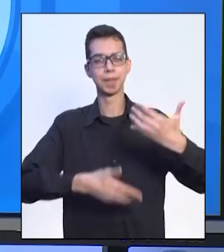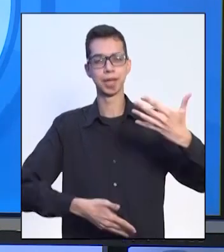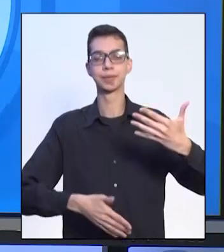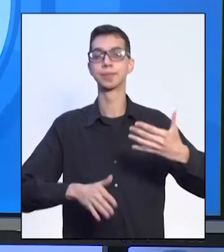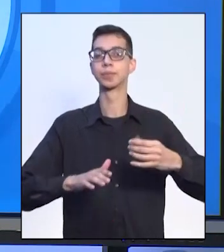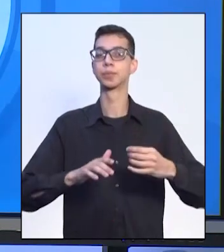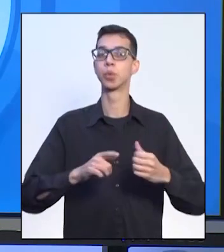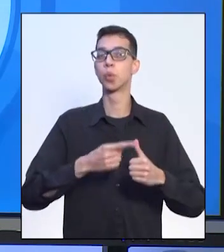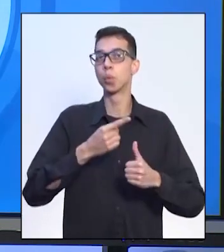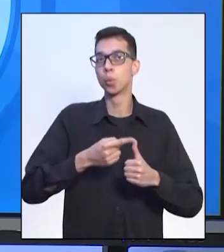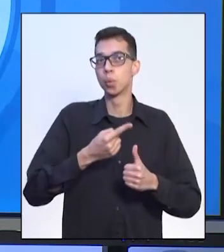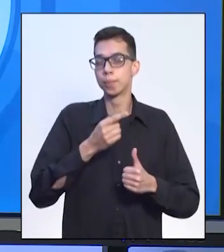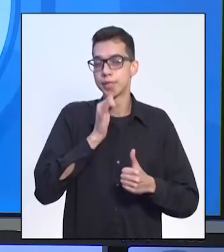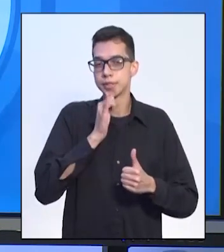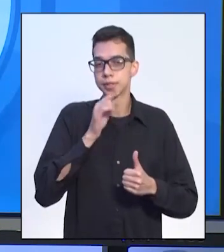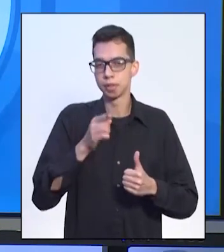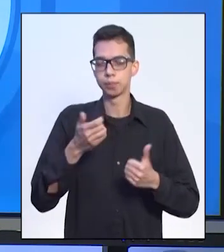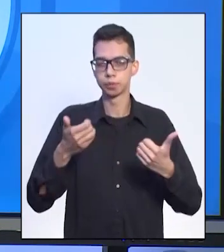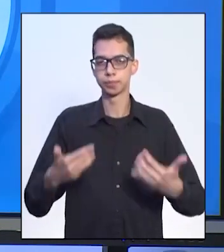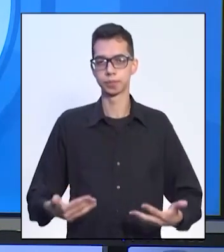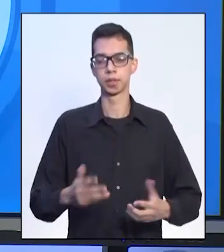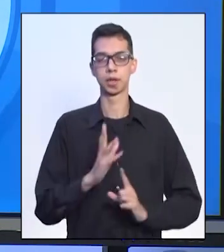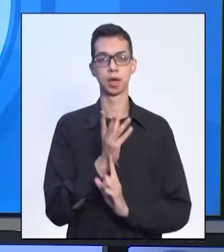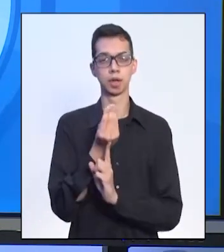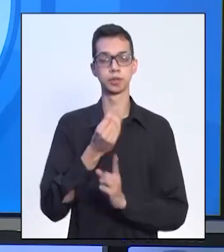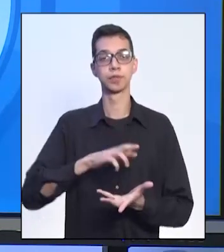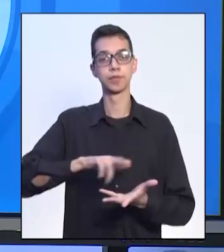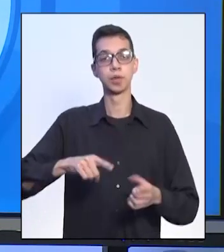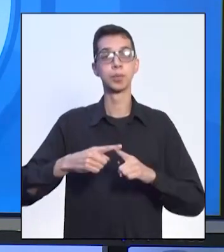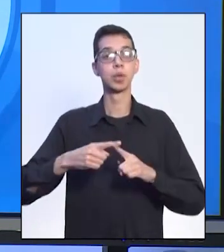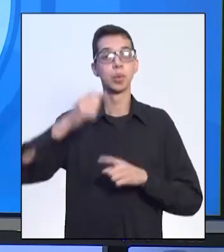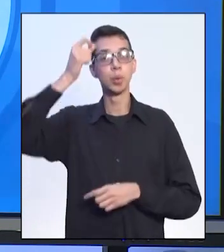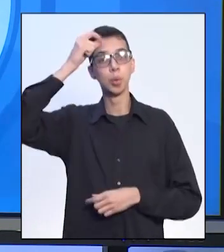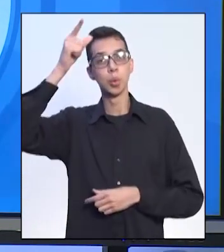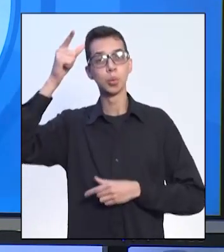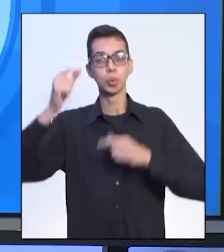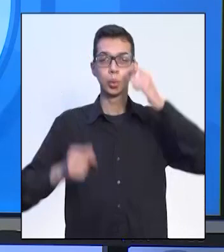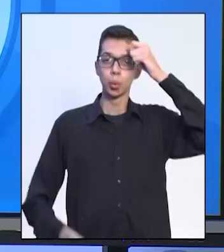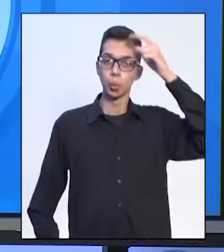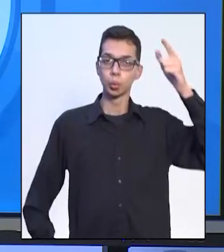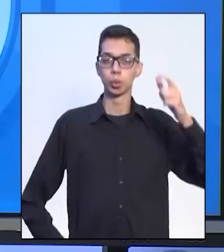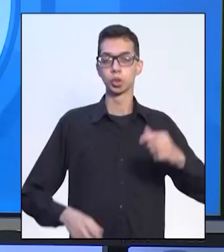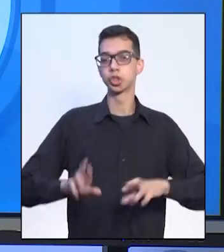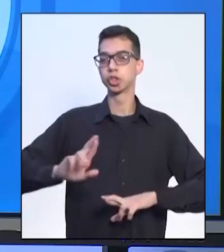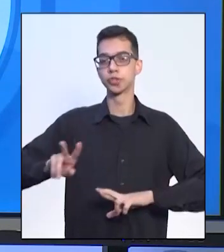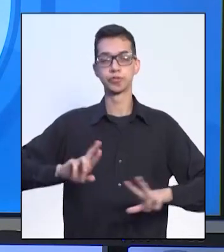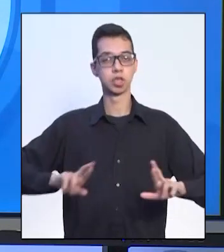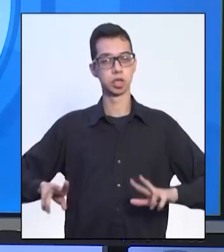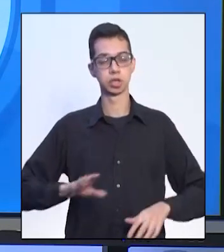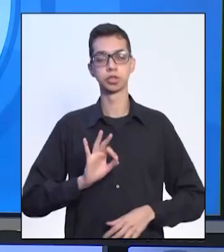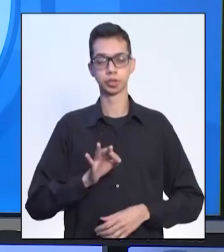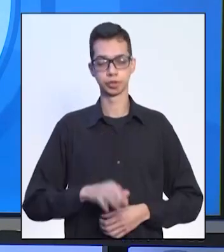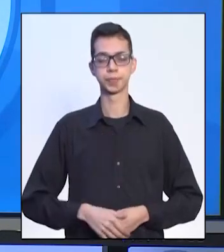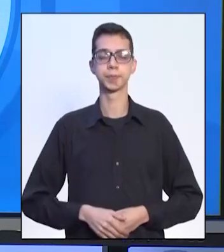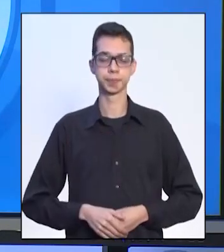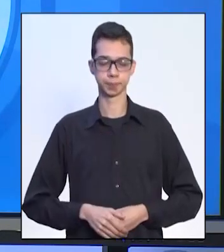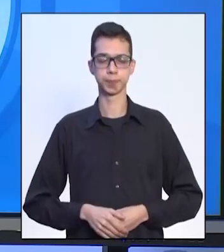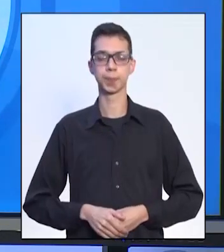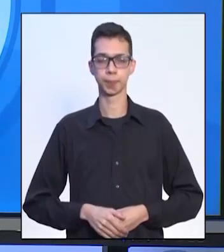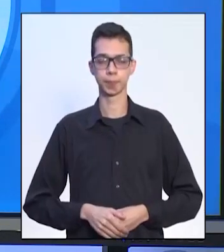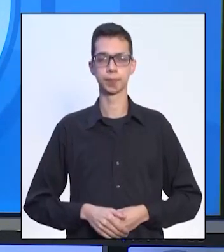temos diversas expressões artísticas porque nós temos culturas diferentes. E esse é justamente o nosso próximo tópico que nós vamos